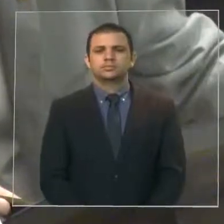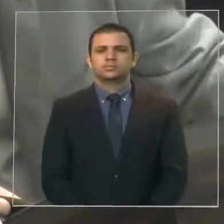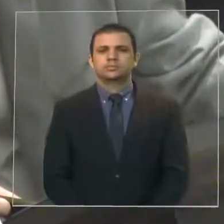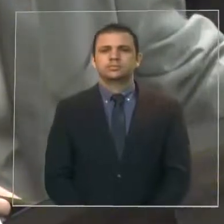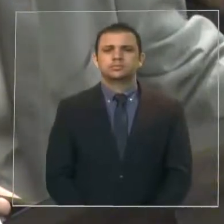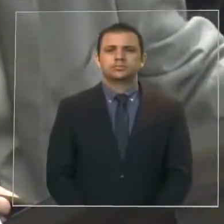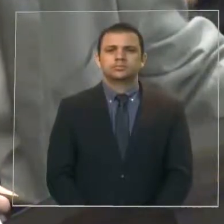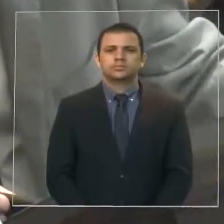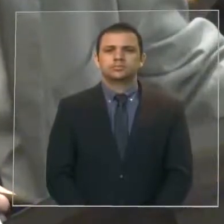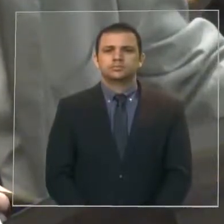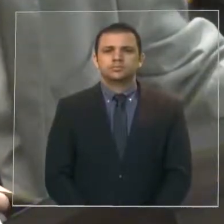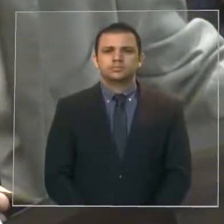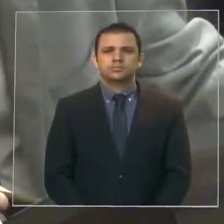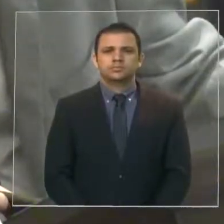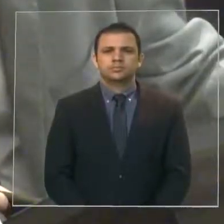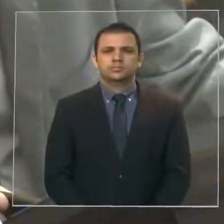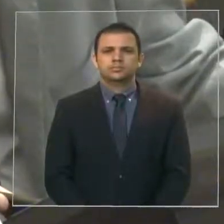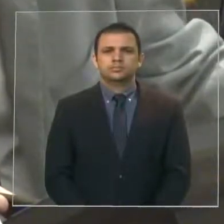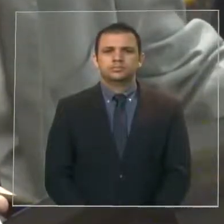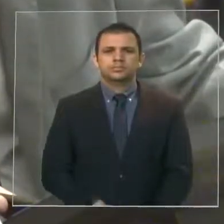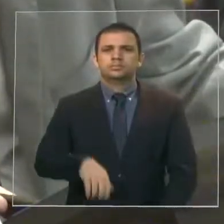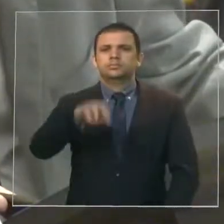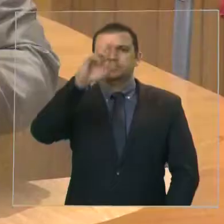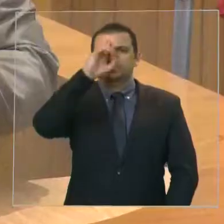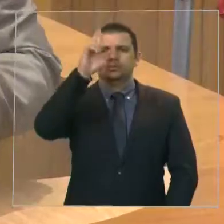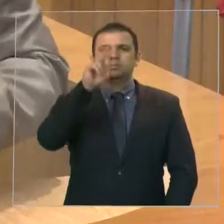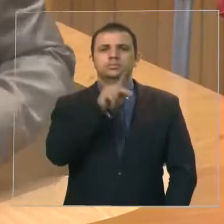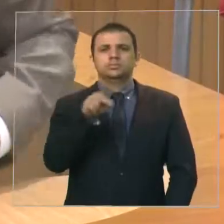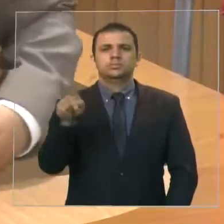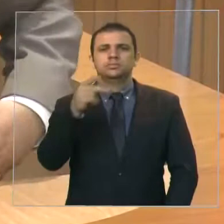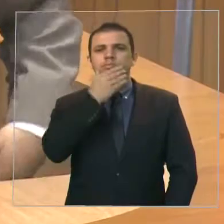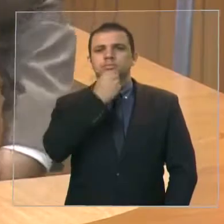Senhor presidente, senhores deputados, deputadas,